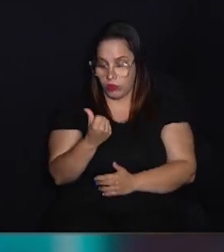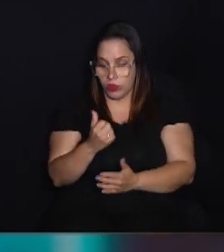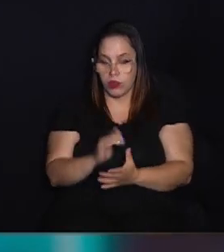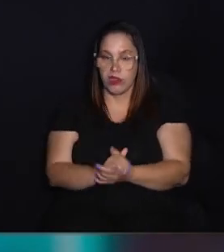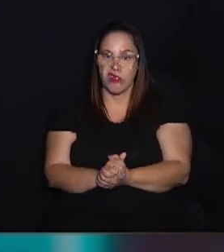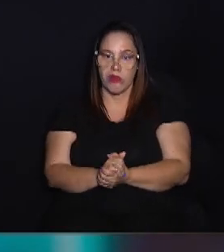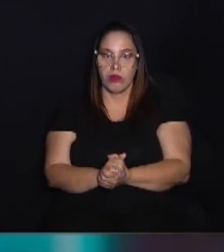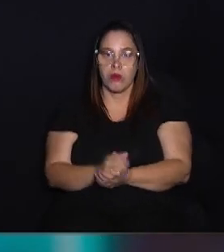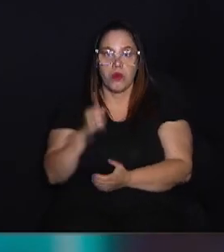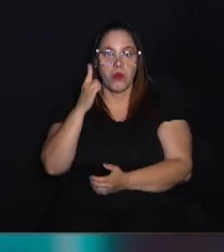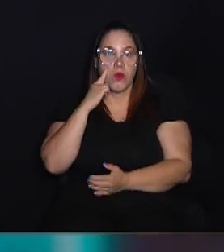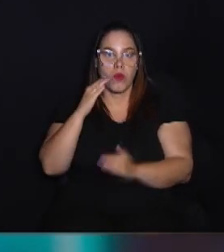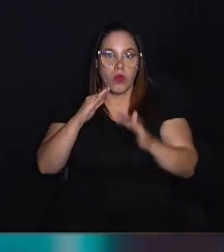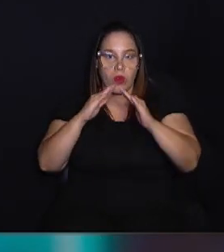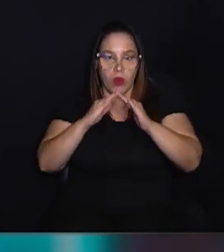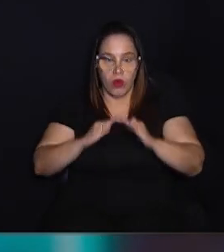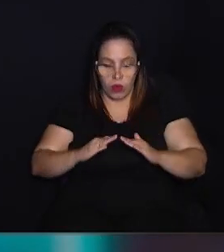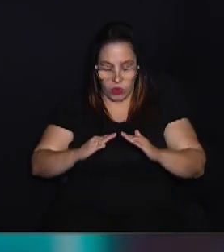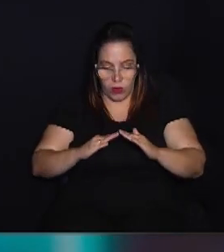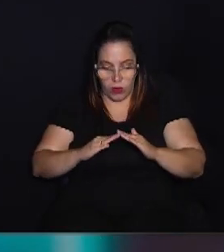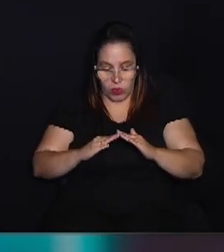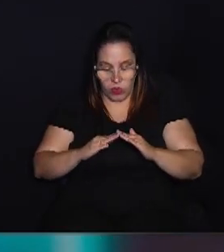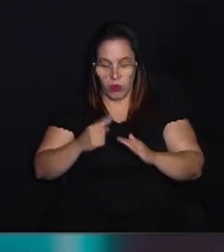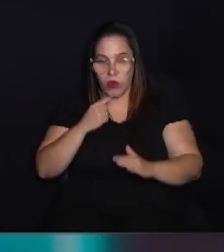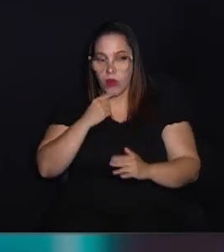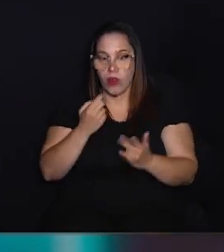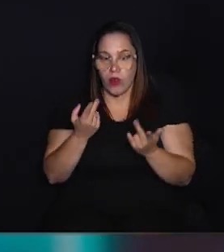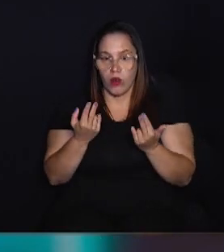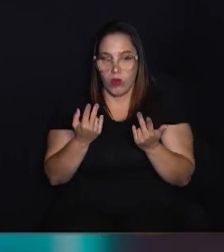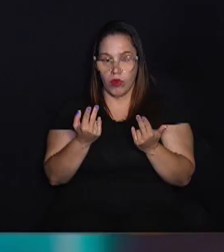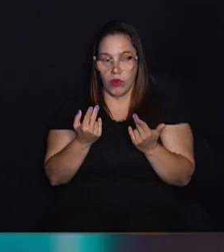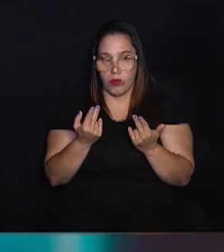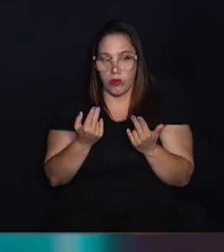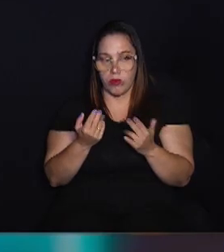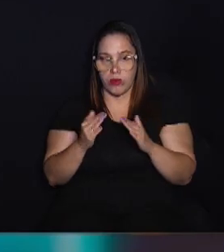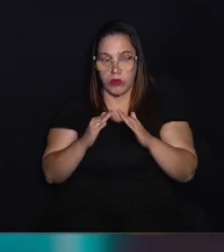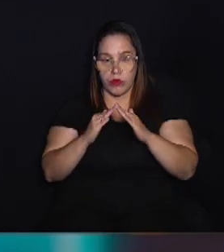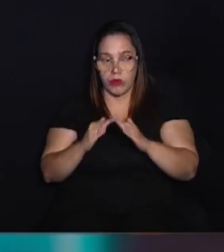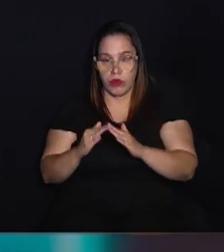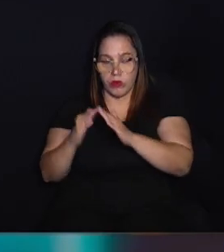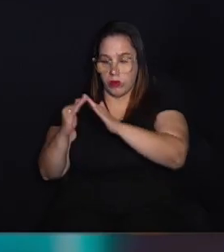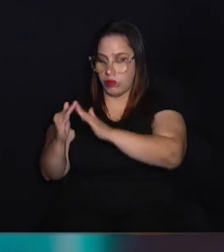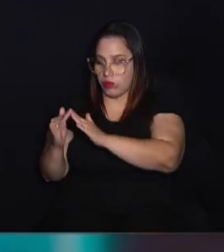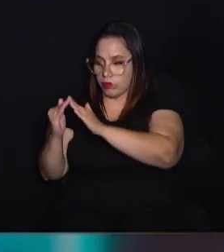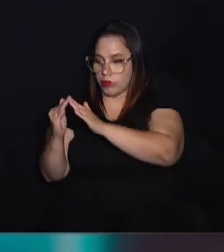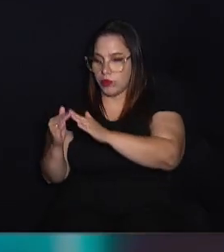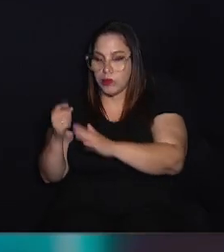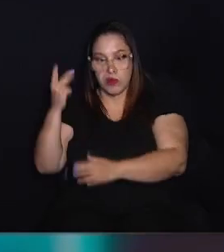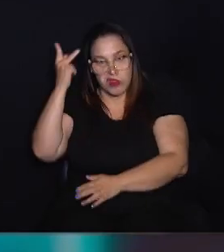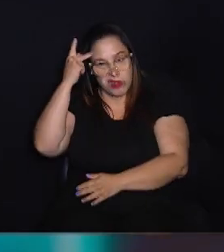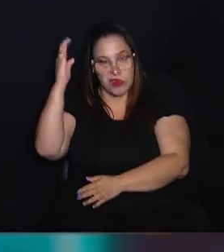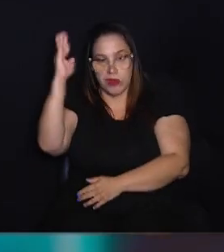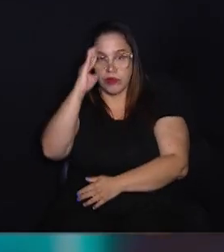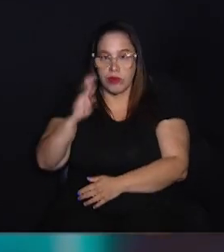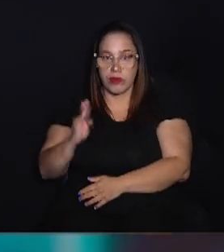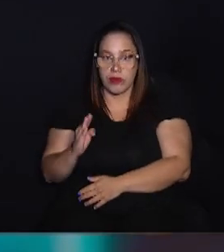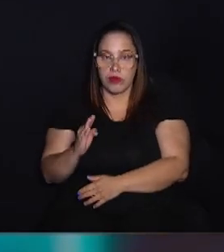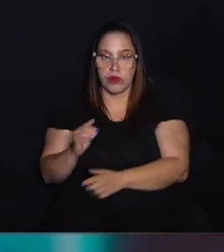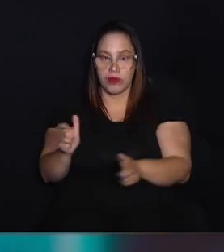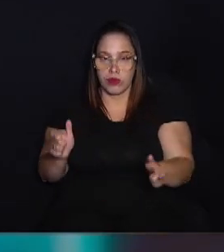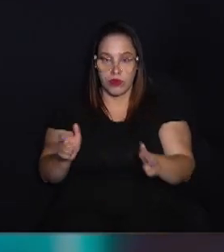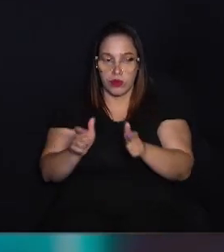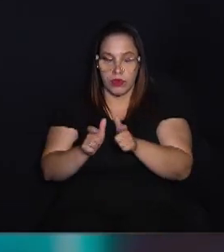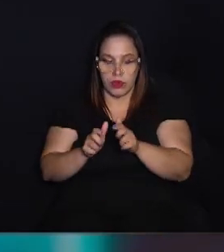A gente vê que a pirâmide etária de Campinas é bem semelhante à pirâmide de São Paulo e do Brasil, com uma pequena